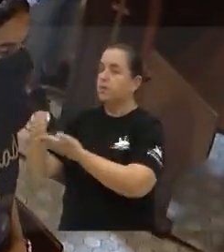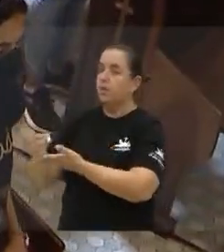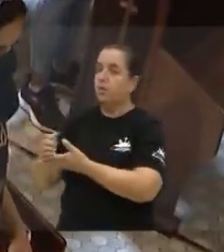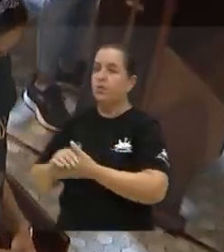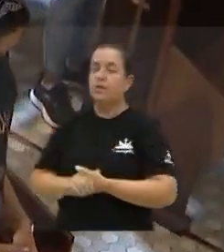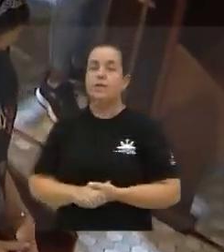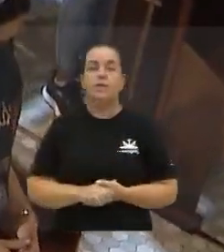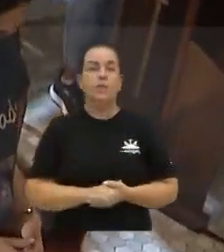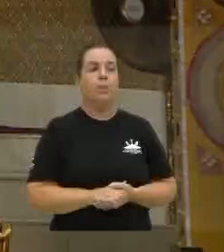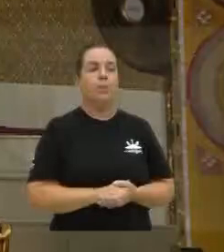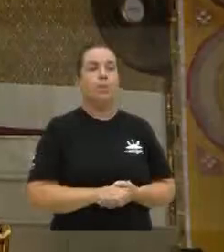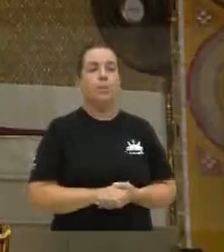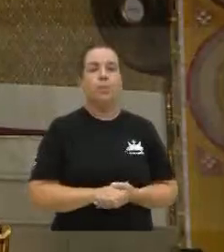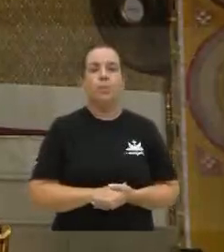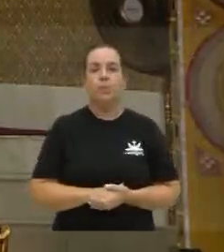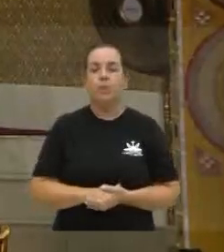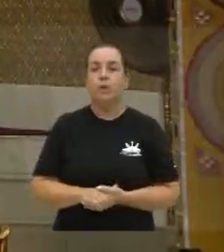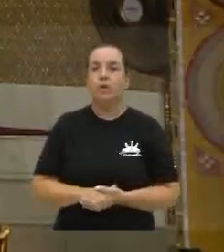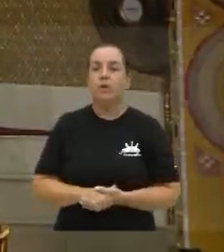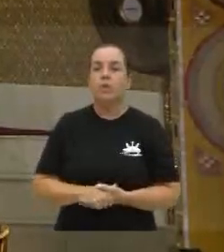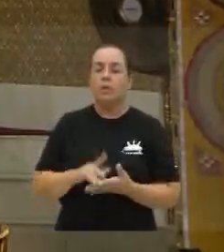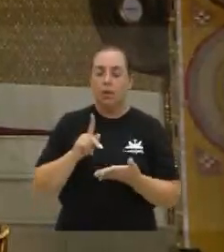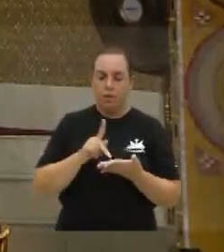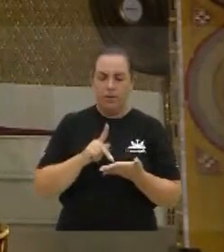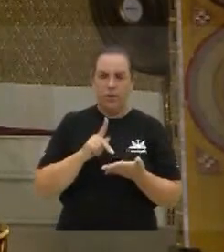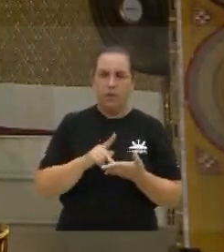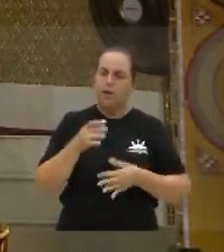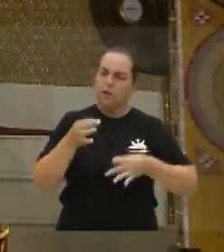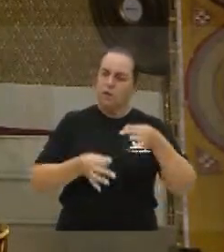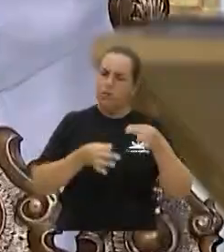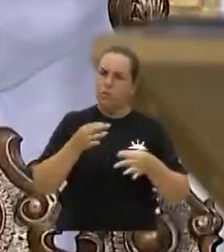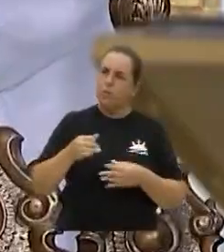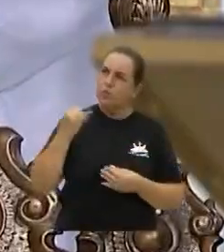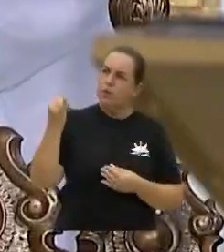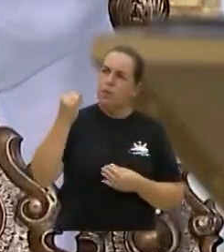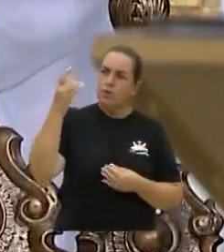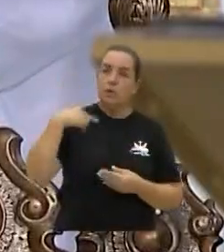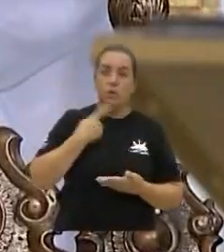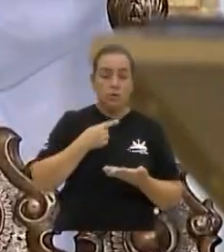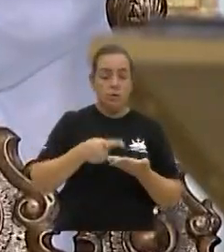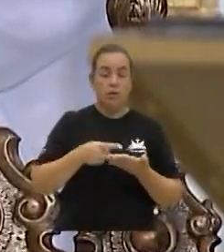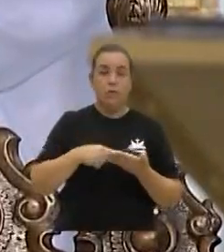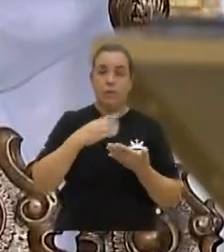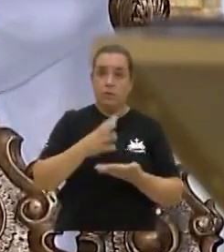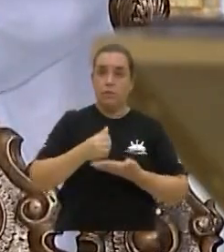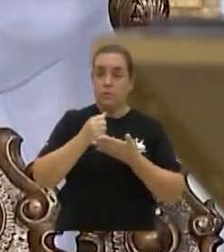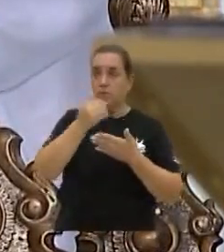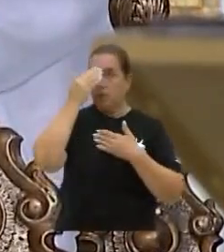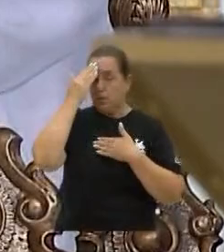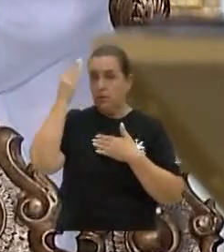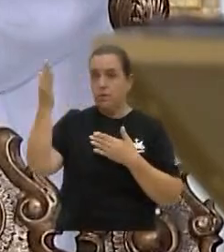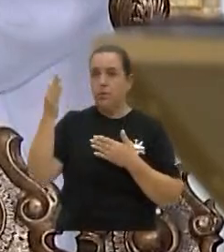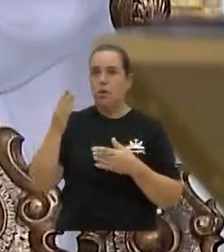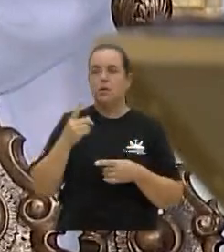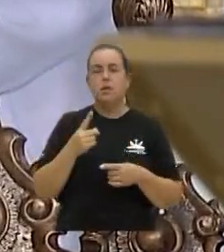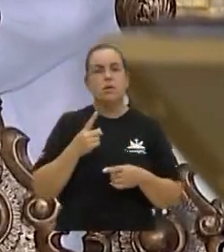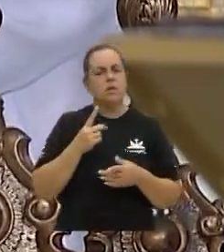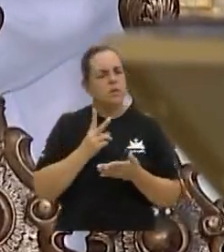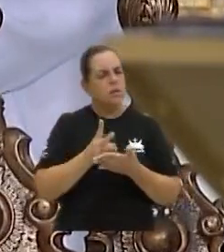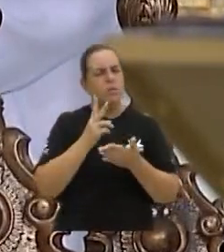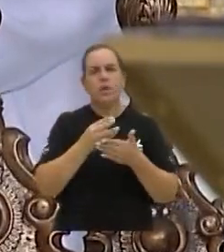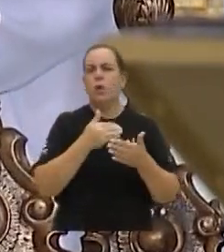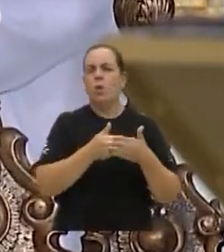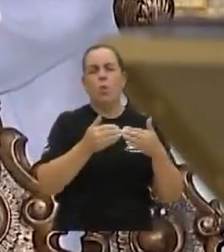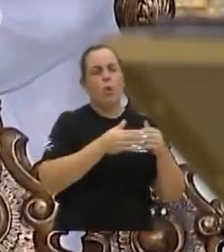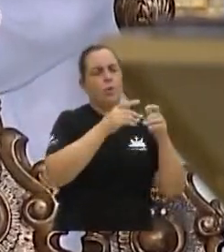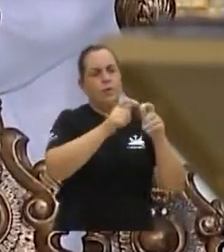nossa salvação. Na verdade, é justo e necessário, é nosso dever e salvação. Dar-vos graças